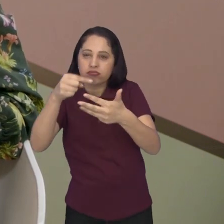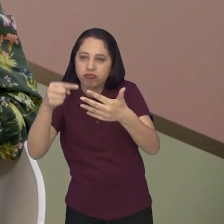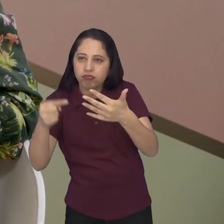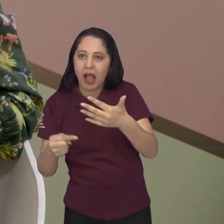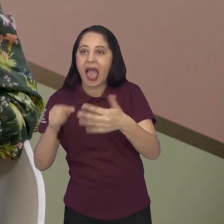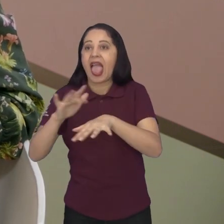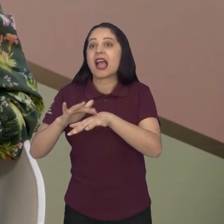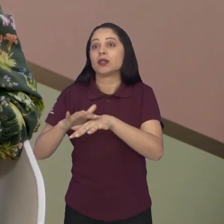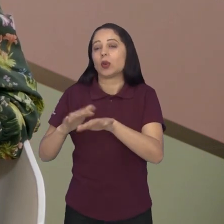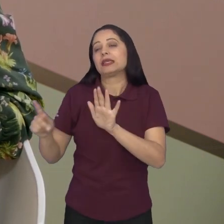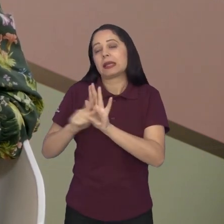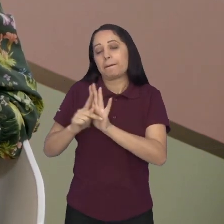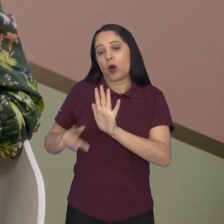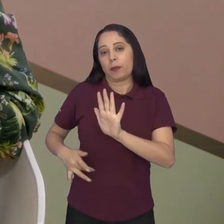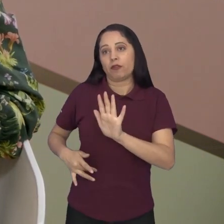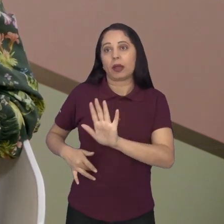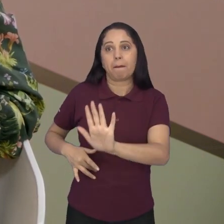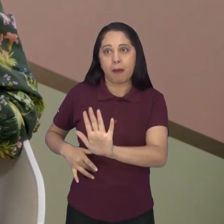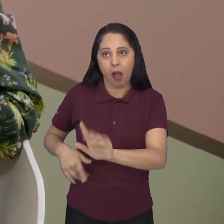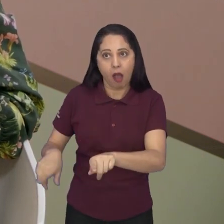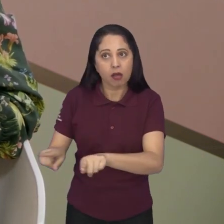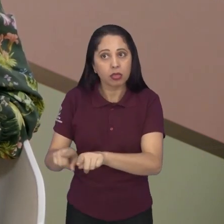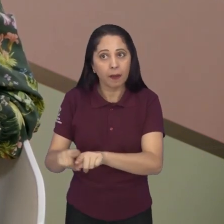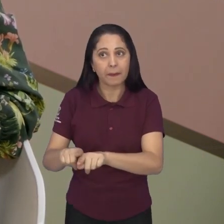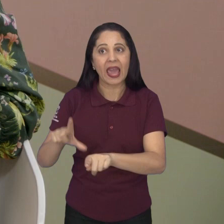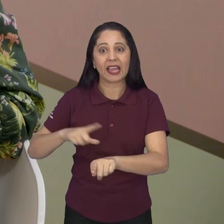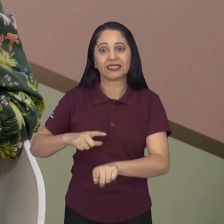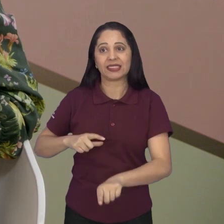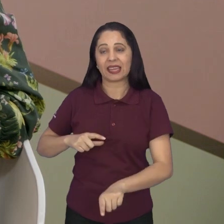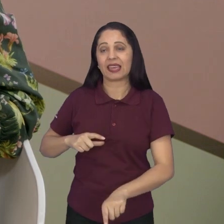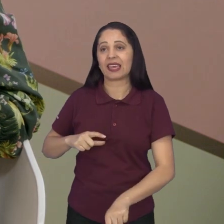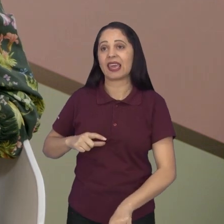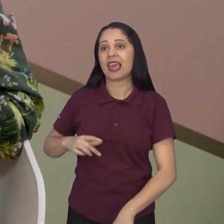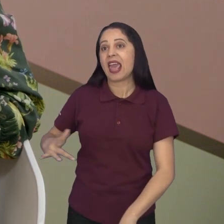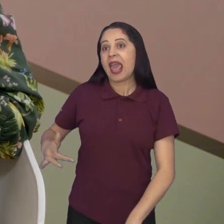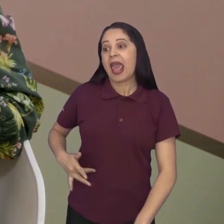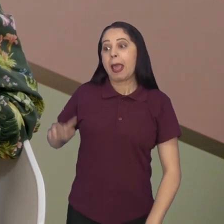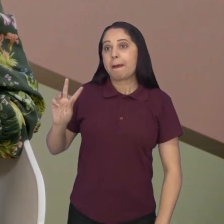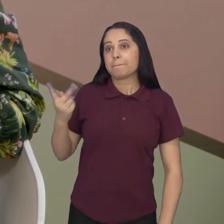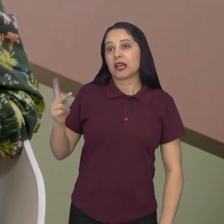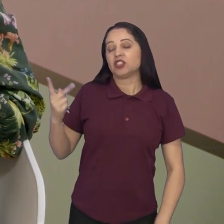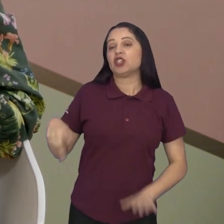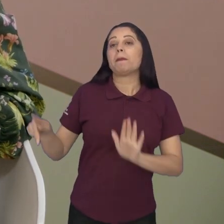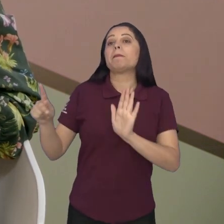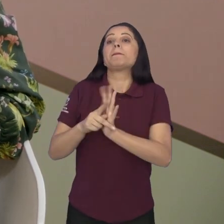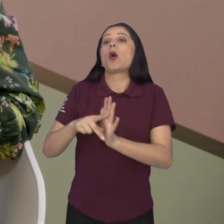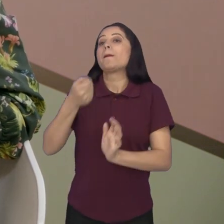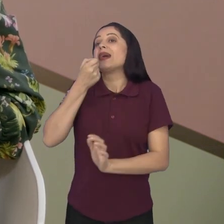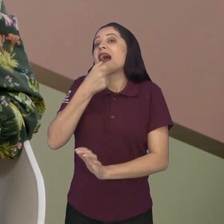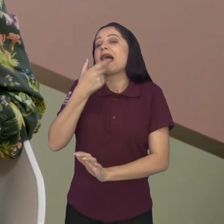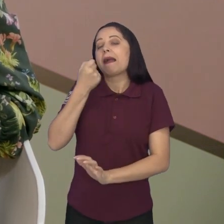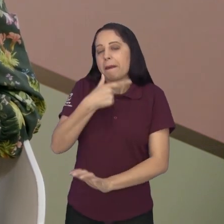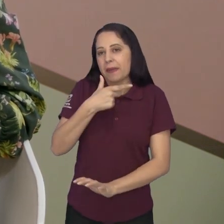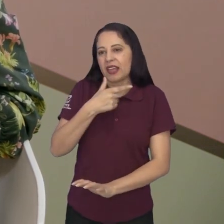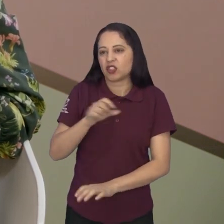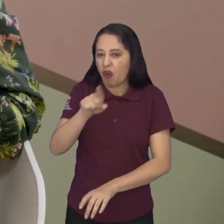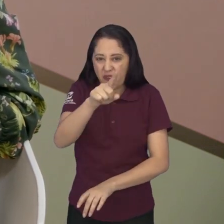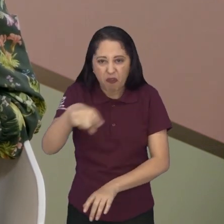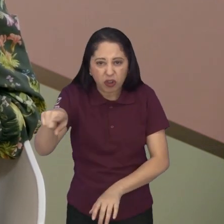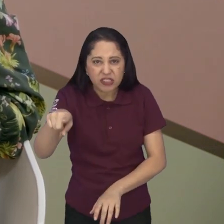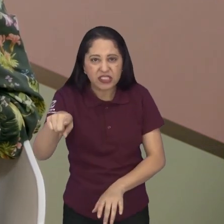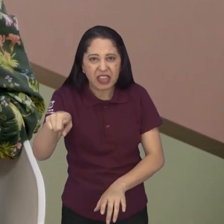causas que o fígado fica doente. Mas não esquecendo da hepatite medicamentosa, né, para vocês que estão em casa, tem